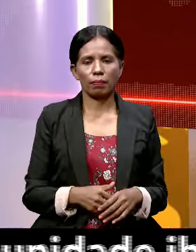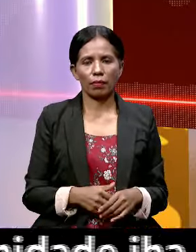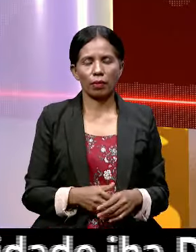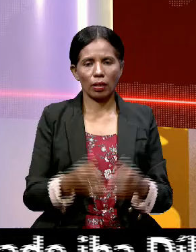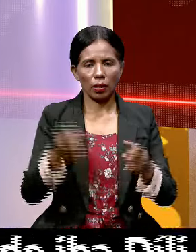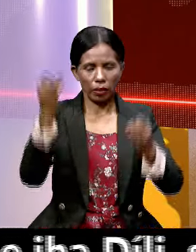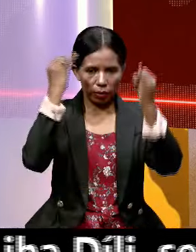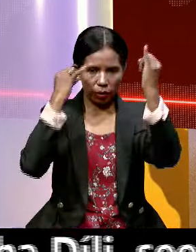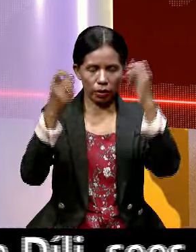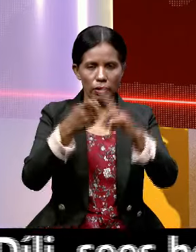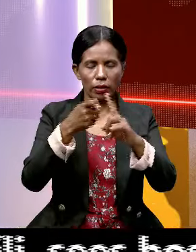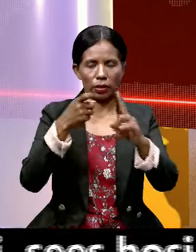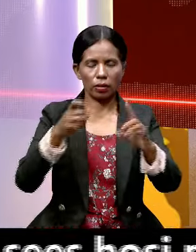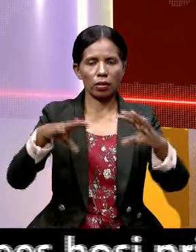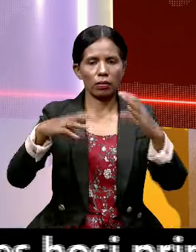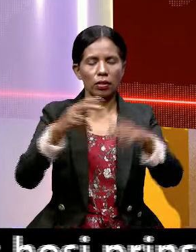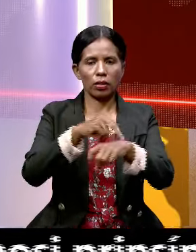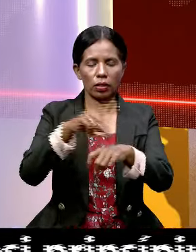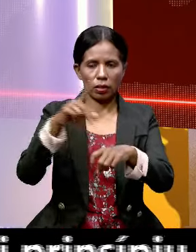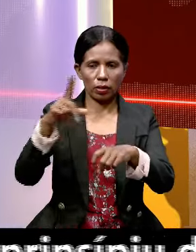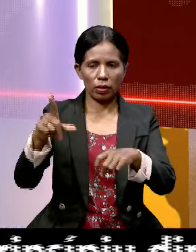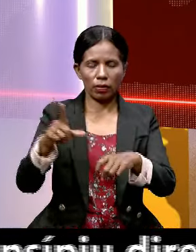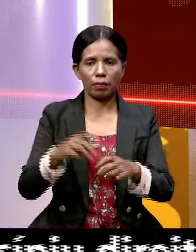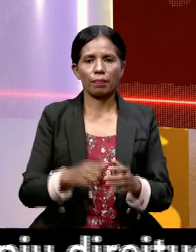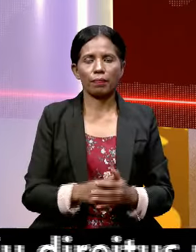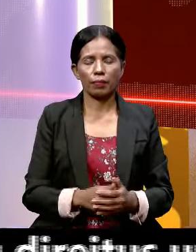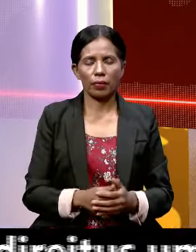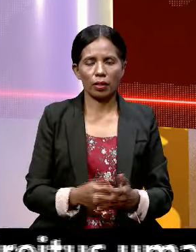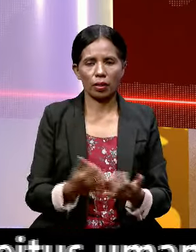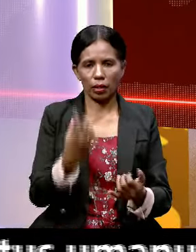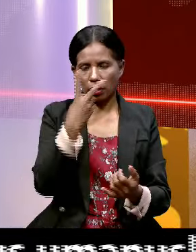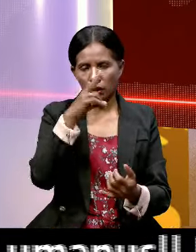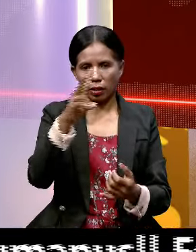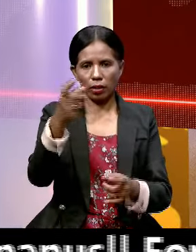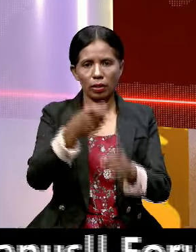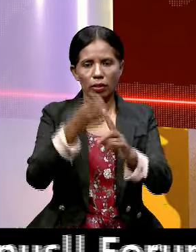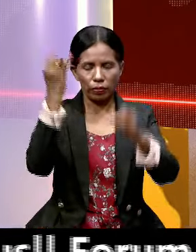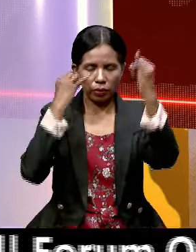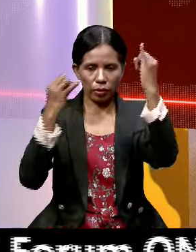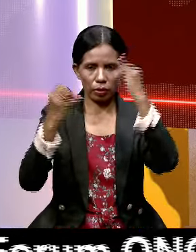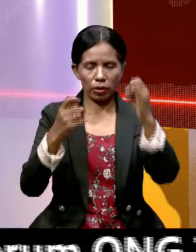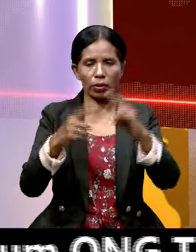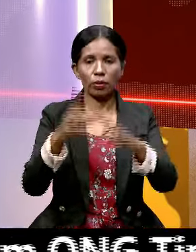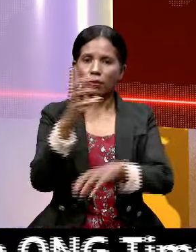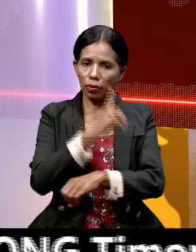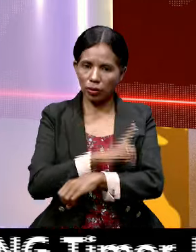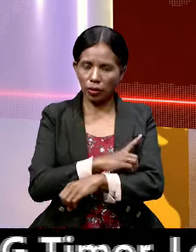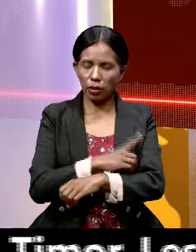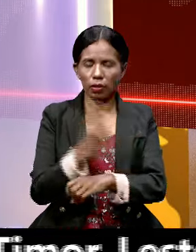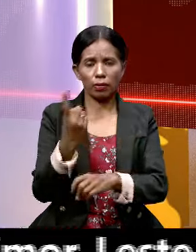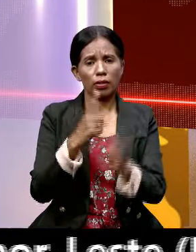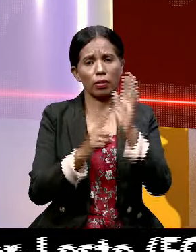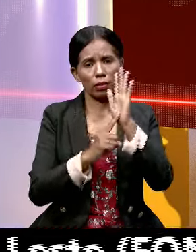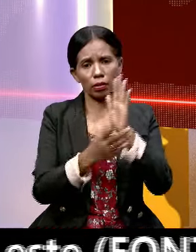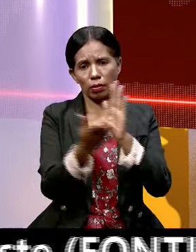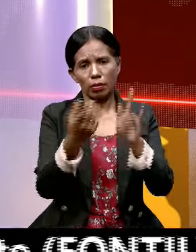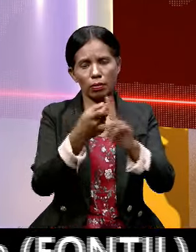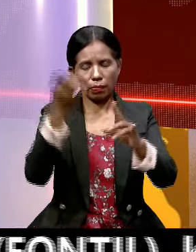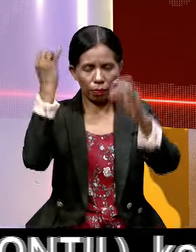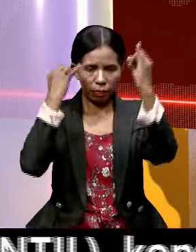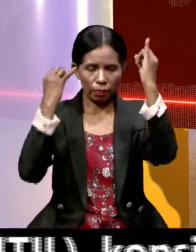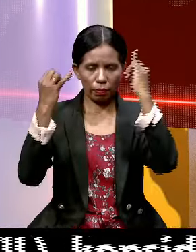Iremos aqui informar-se-al Rússia e Comissão Nacional de Eleições. Telespectadores, nem acrônimos informar-se-al da edição Ohin, na vada de informa, bita boa de Sira